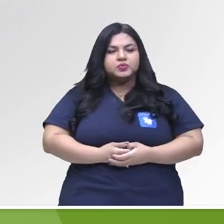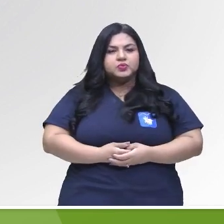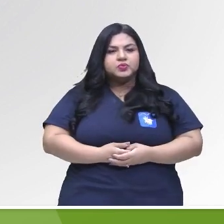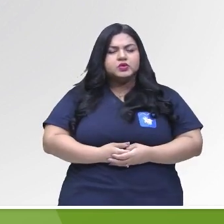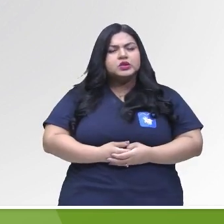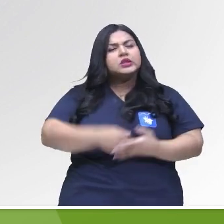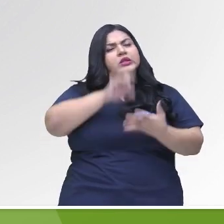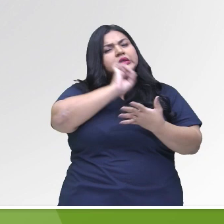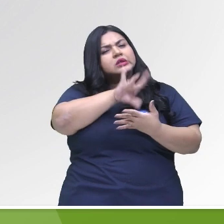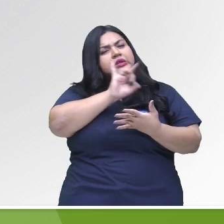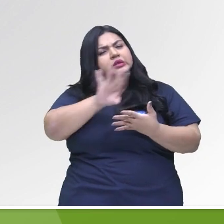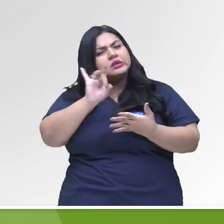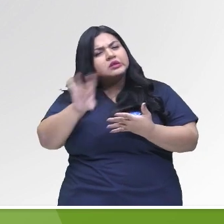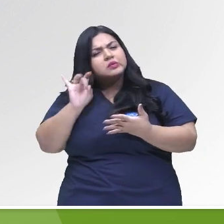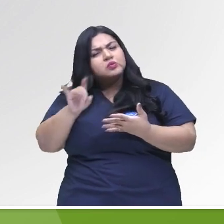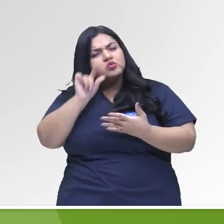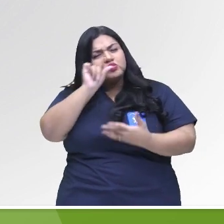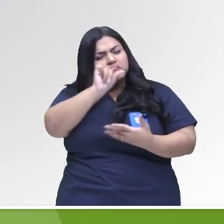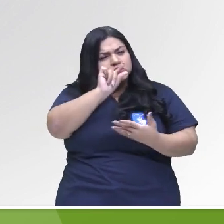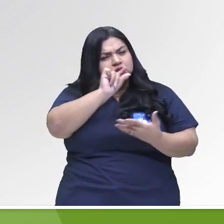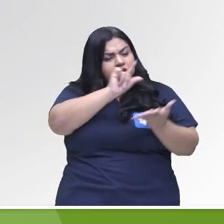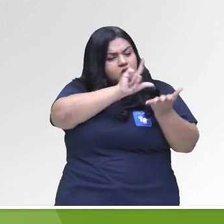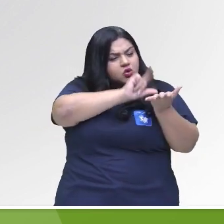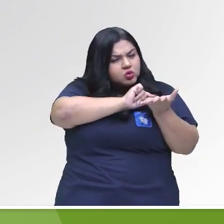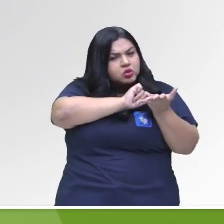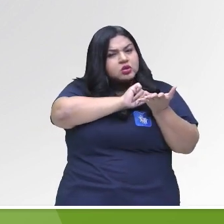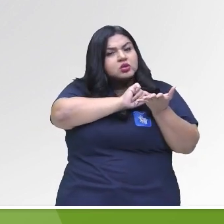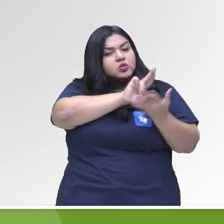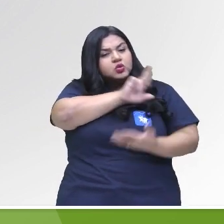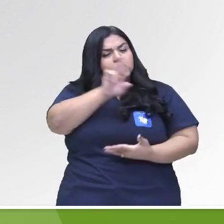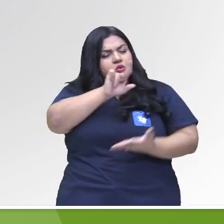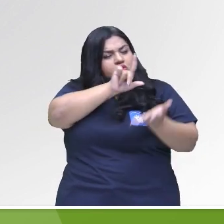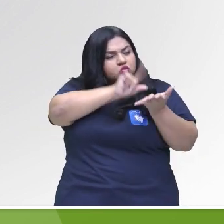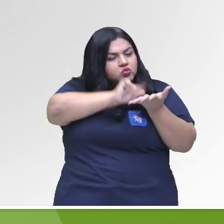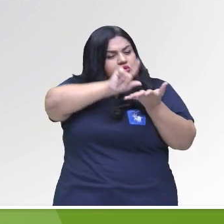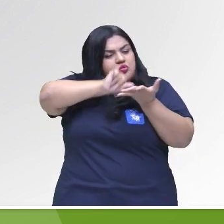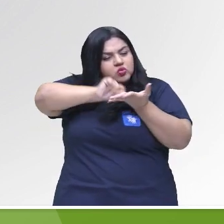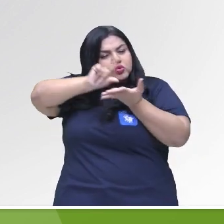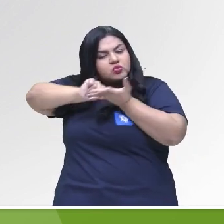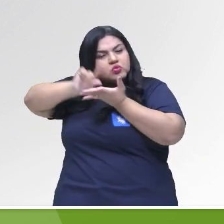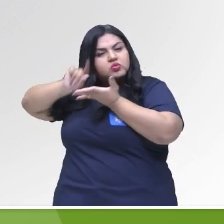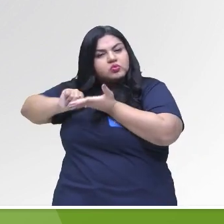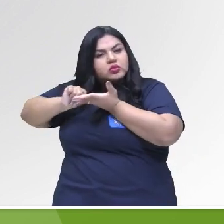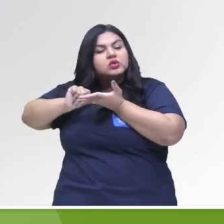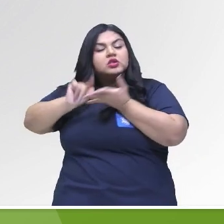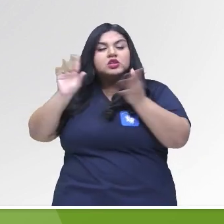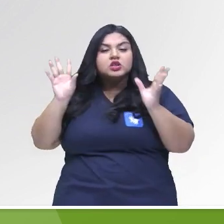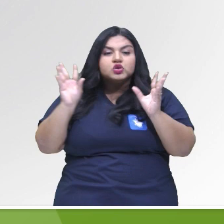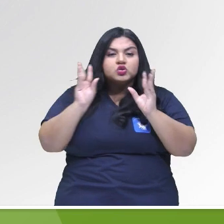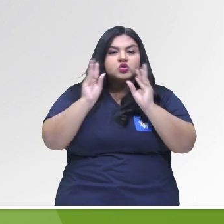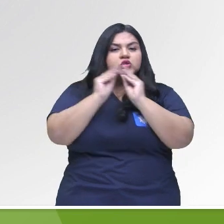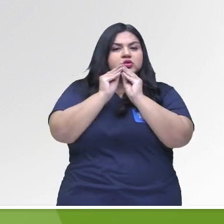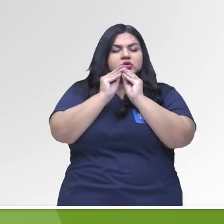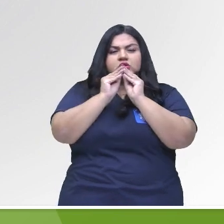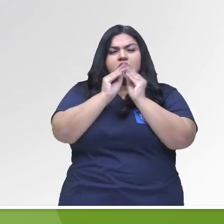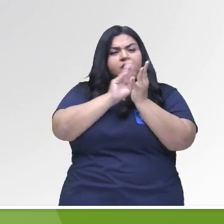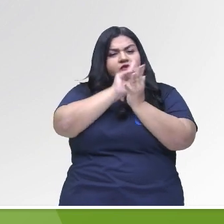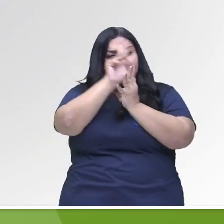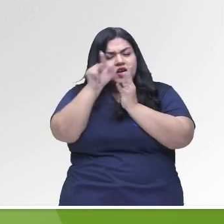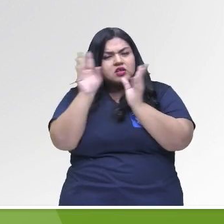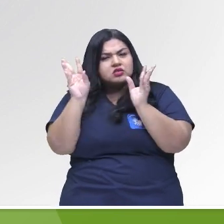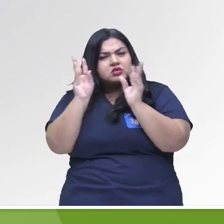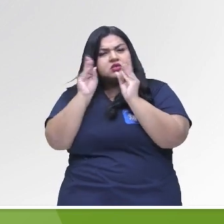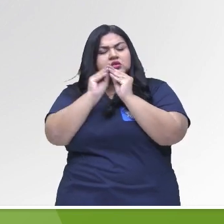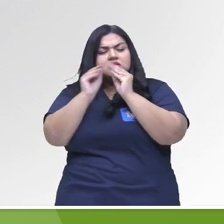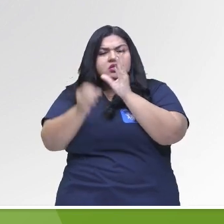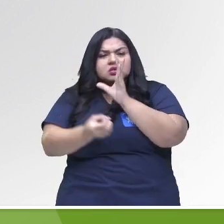cada partezinha pequenininha do polímero a gente chama de monômero. E a junção de vários monômeros